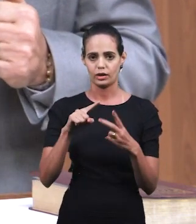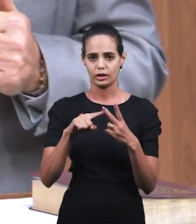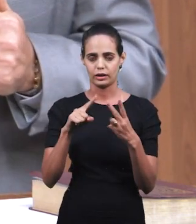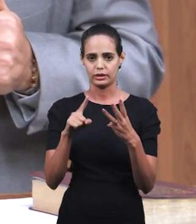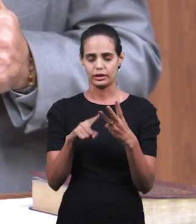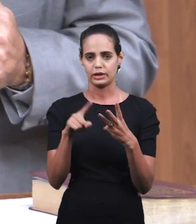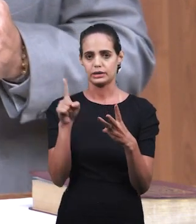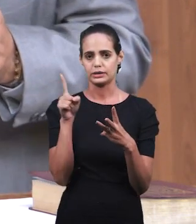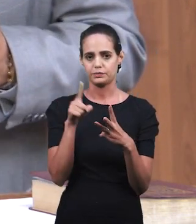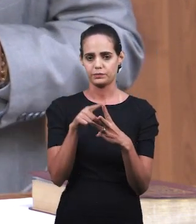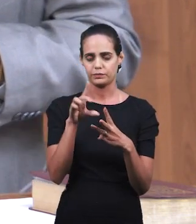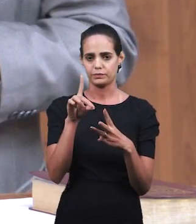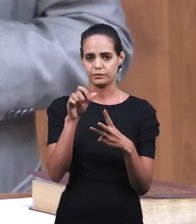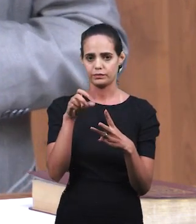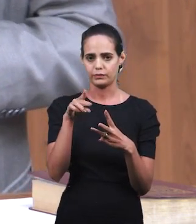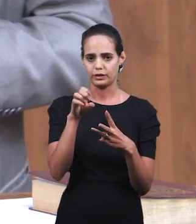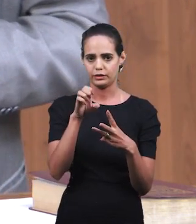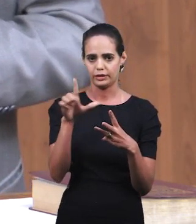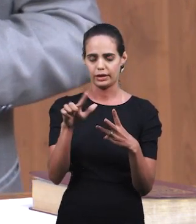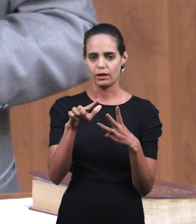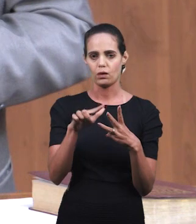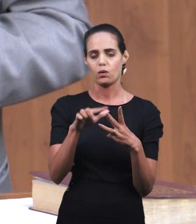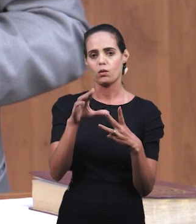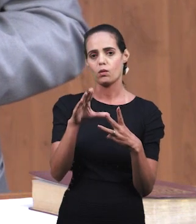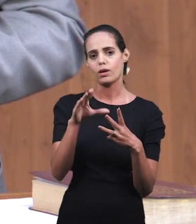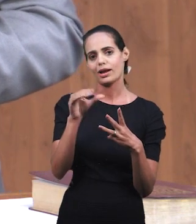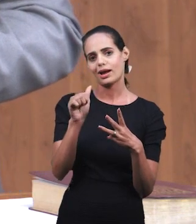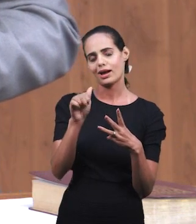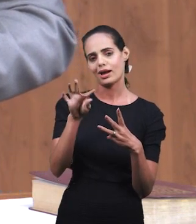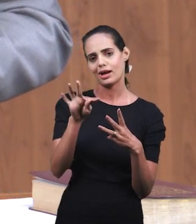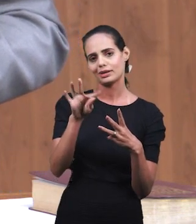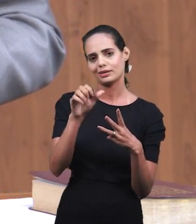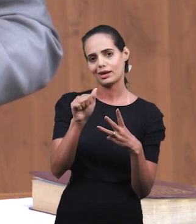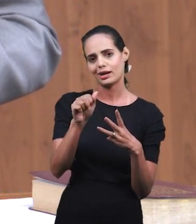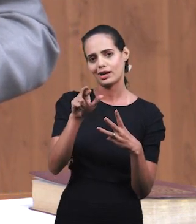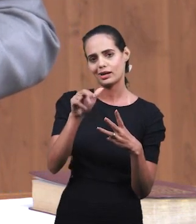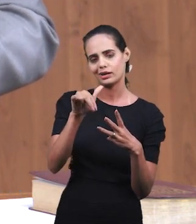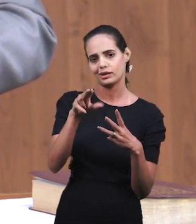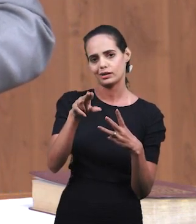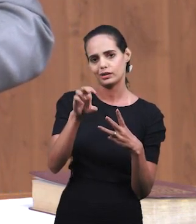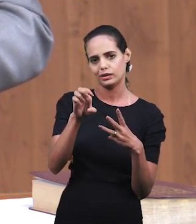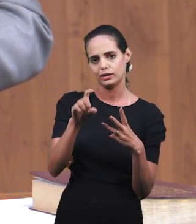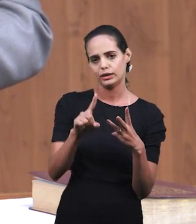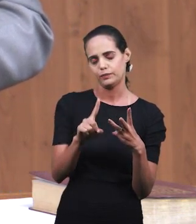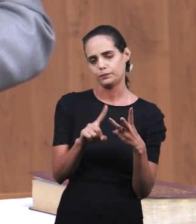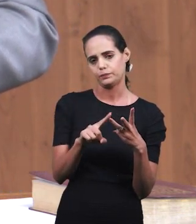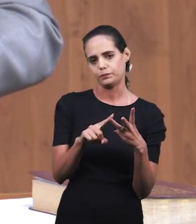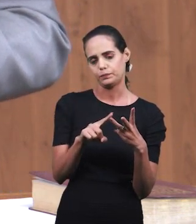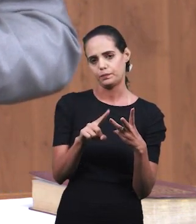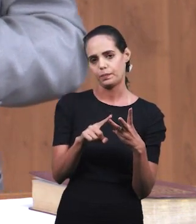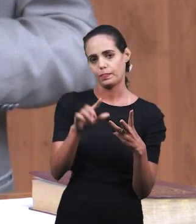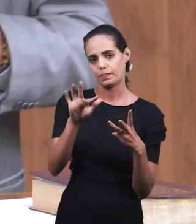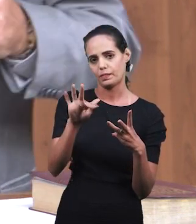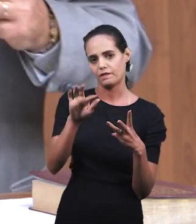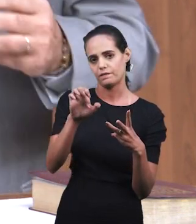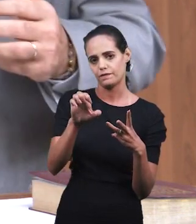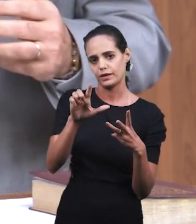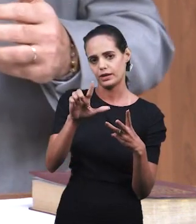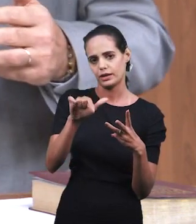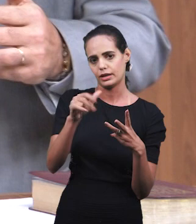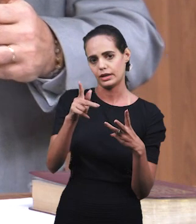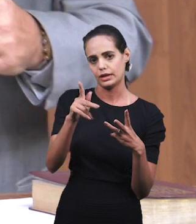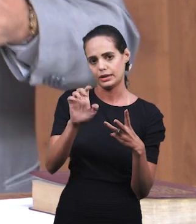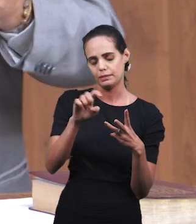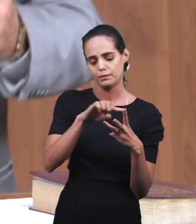Catarine Rosa Servino e também o jovem Felipe Gomes Fajoli. Eles vão trazer